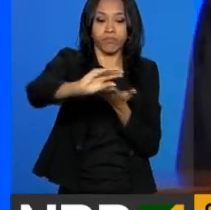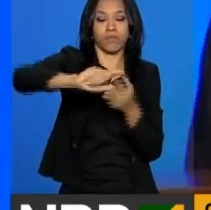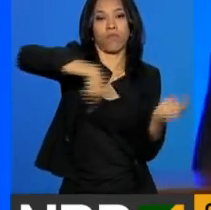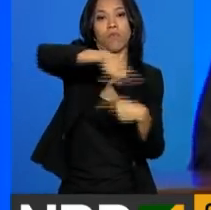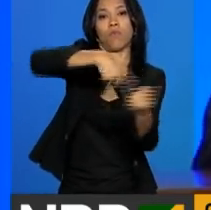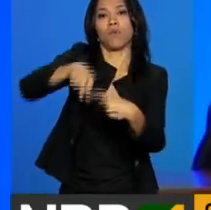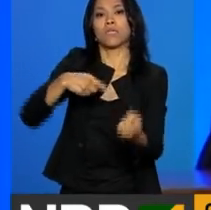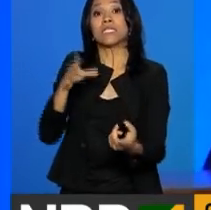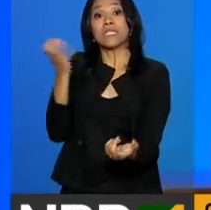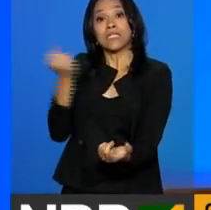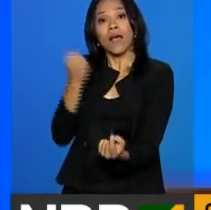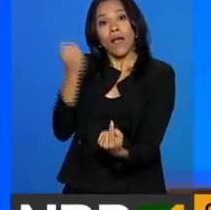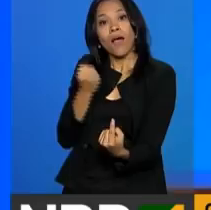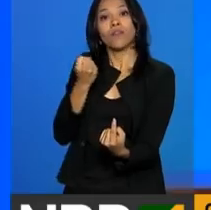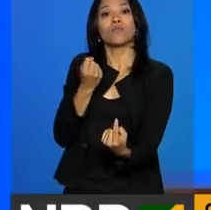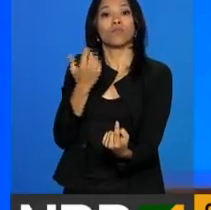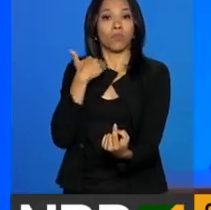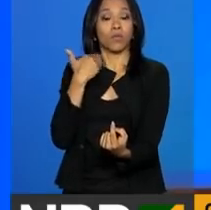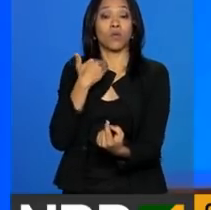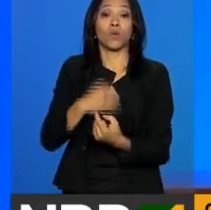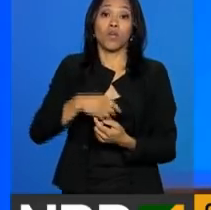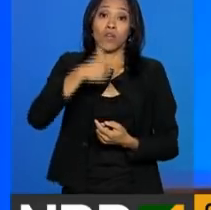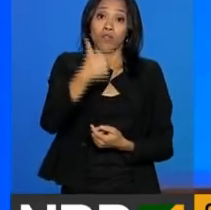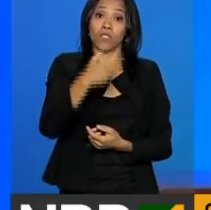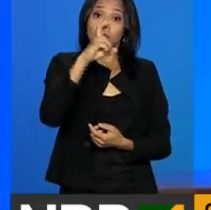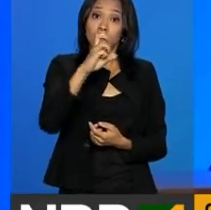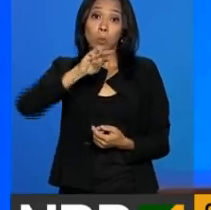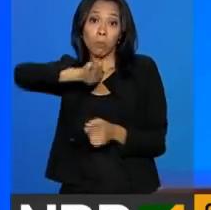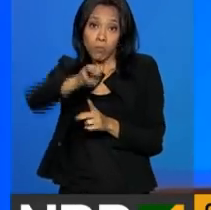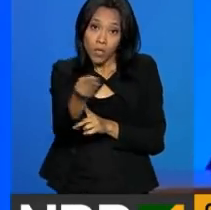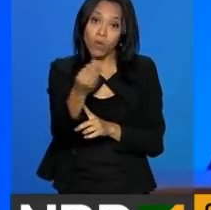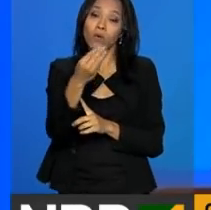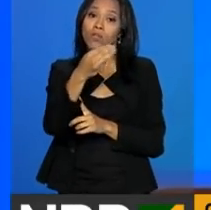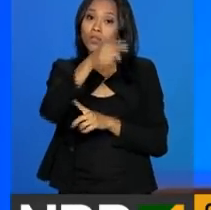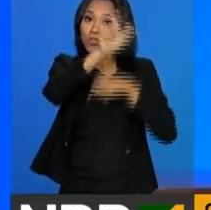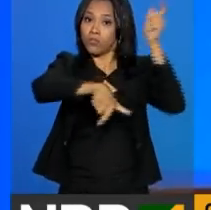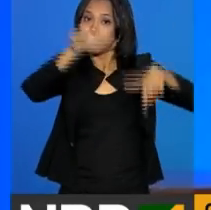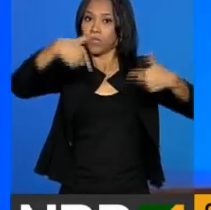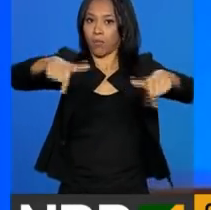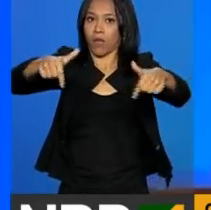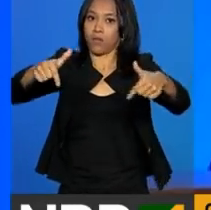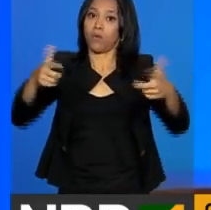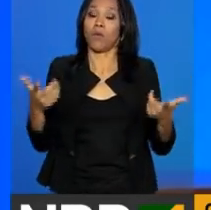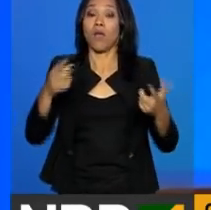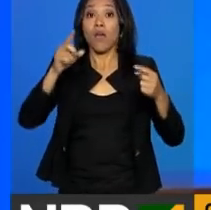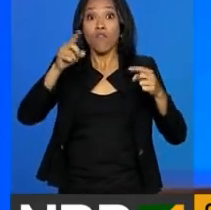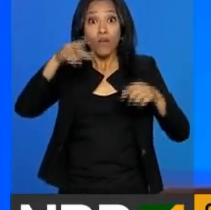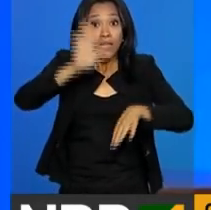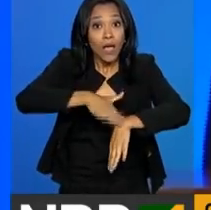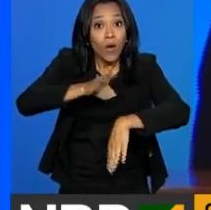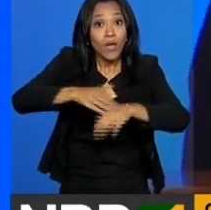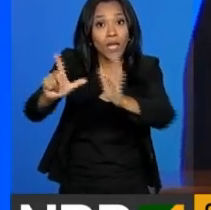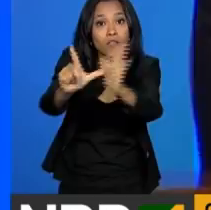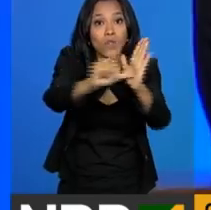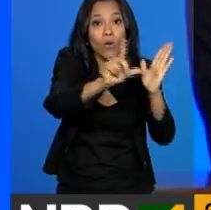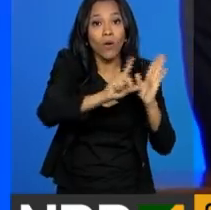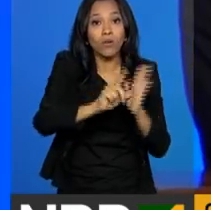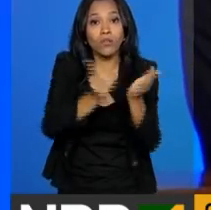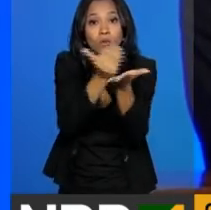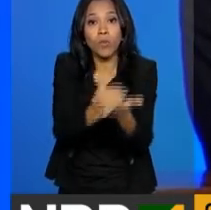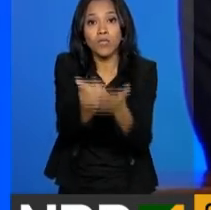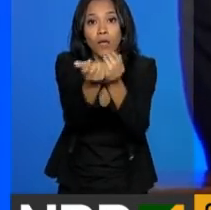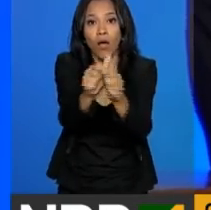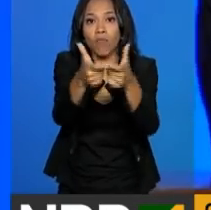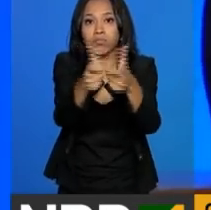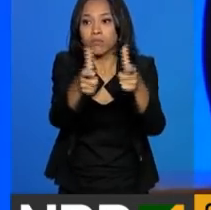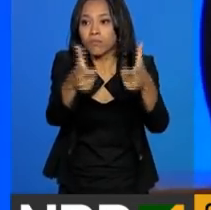25 milhões de trabalhadores isso vem da economia foi um momento até que o varejo começou a crescer porque as pessoas foram